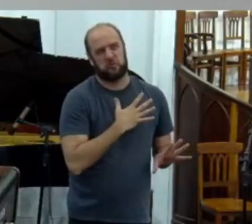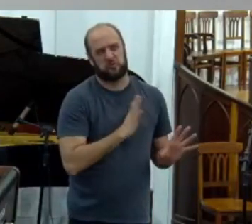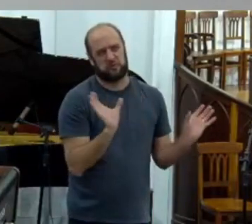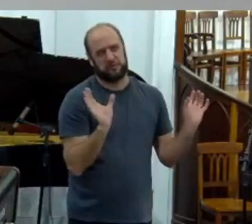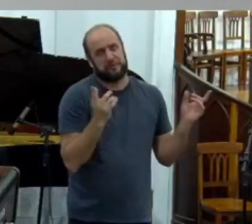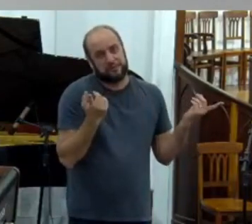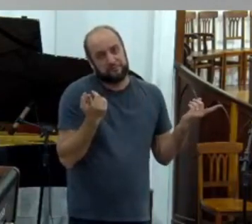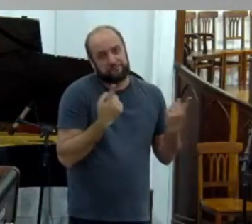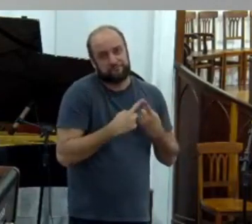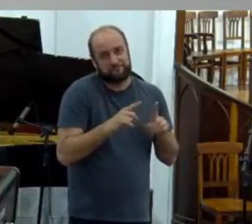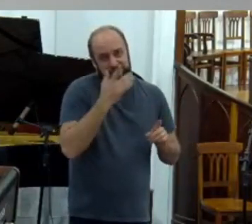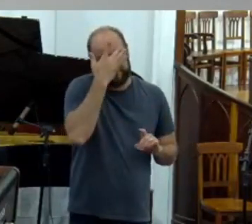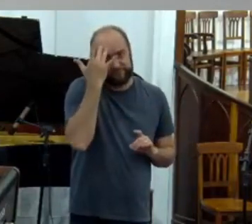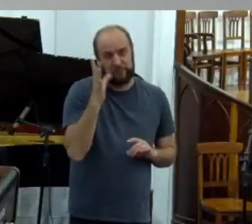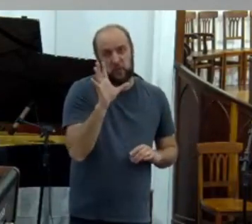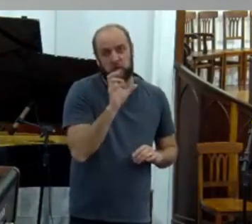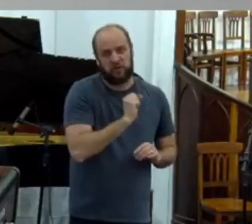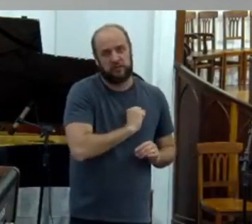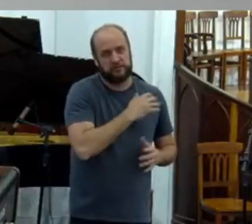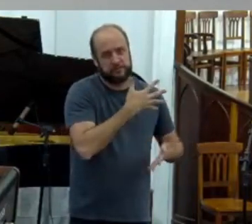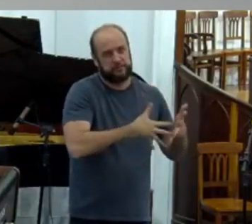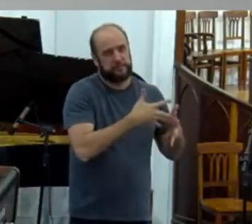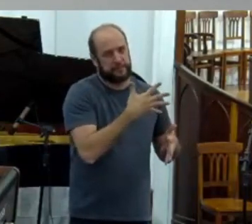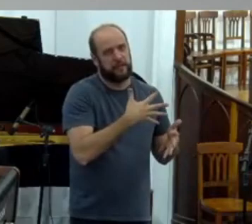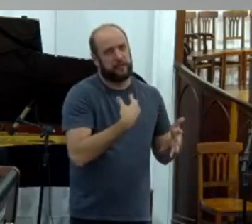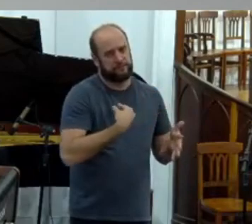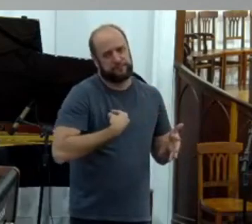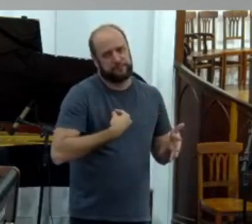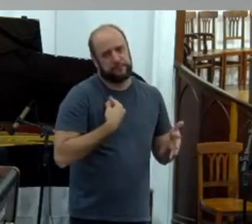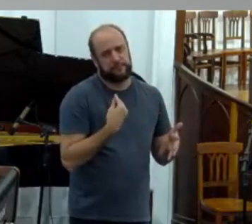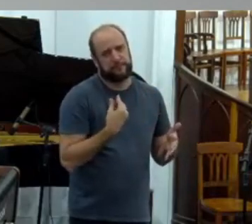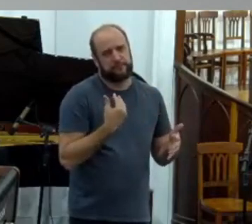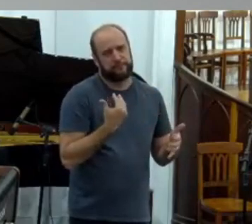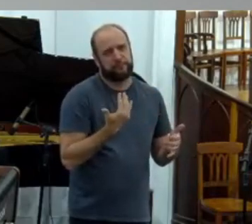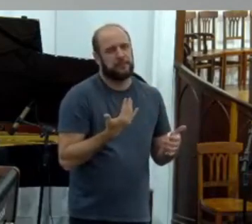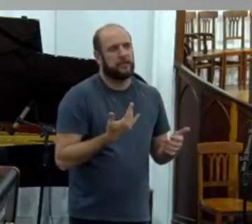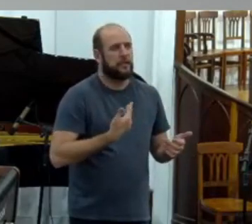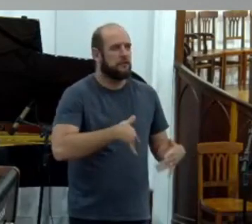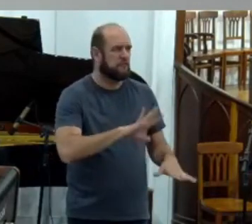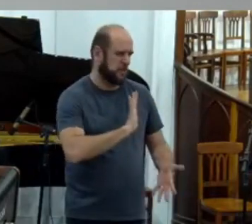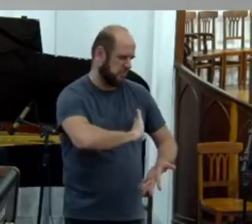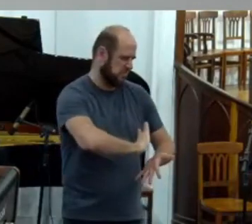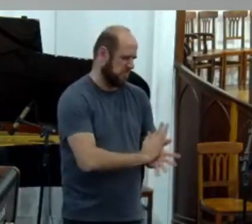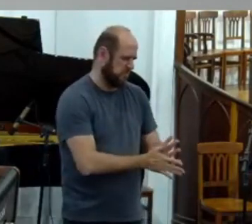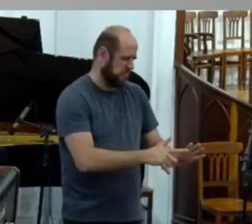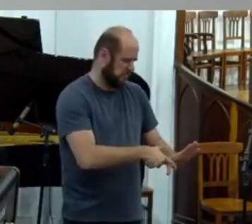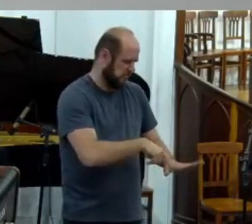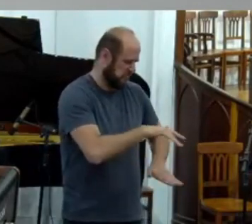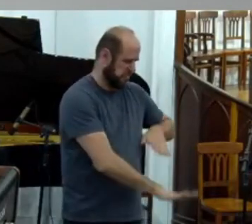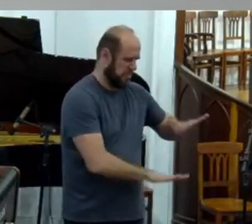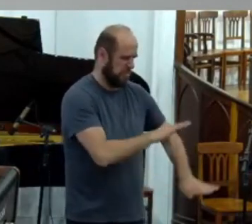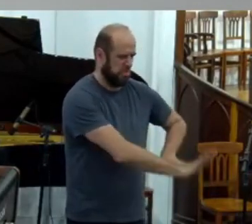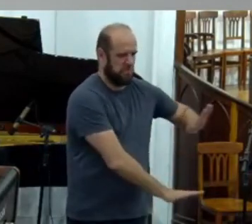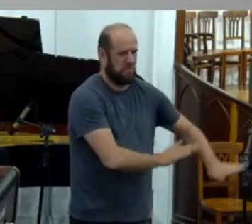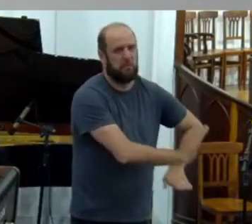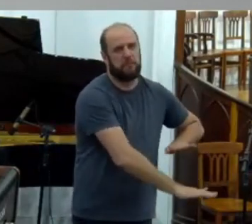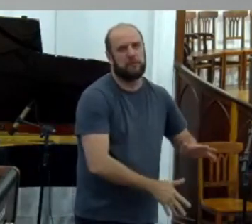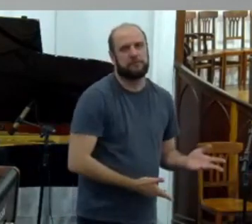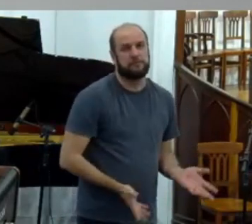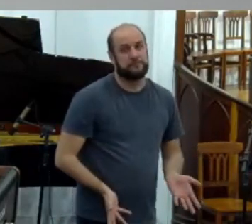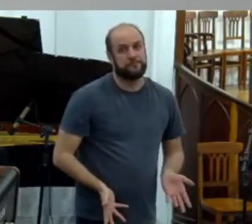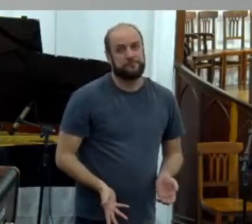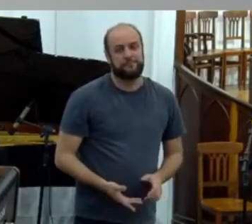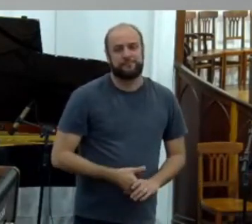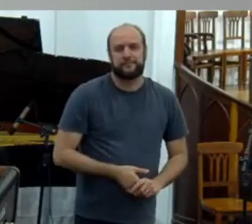que gostam de trazer dano à vida das outras simplesmente por diversão. E então vai lá e destrói o castelo. Castelos são como